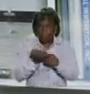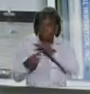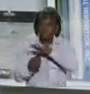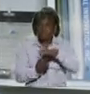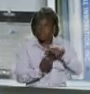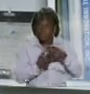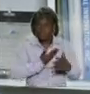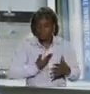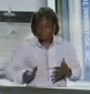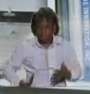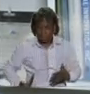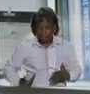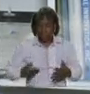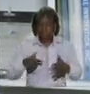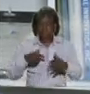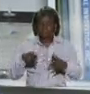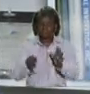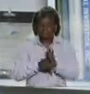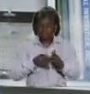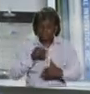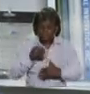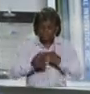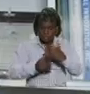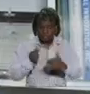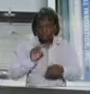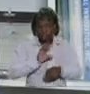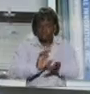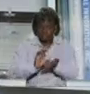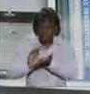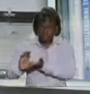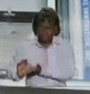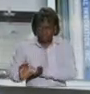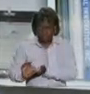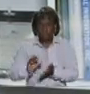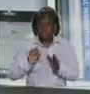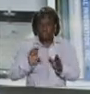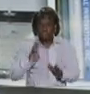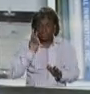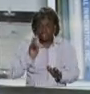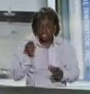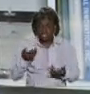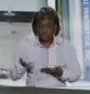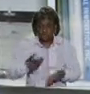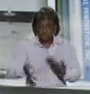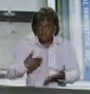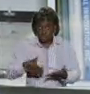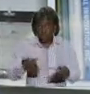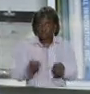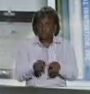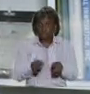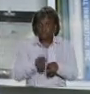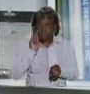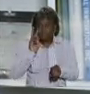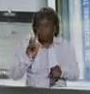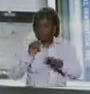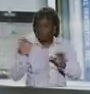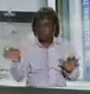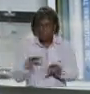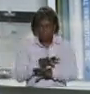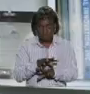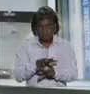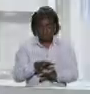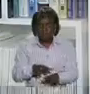sociais, ambientais e de governança no processo de investimento. Ou seja, em vez de olhar só a parte econômica, olhar um caso